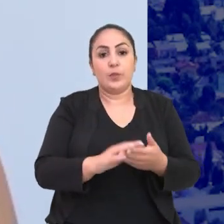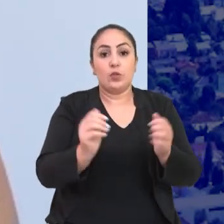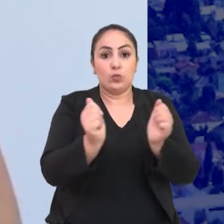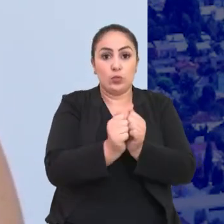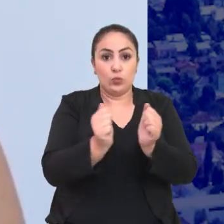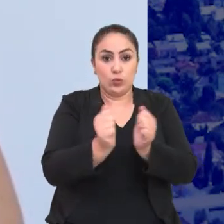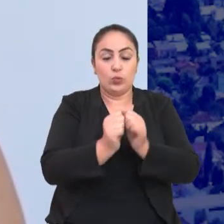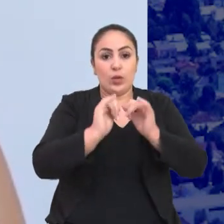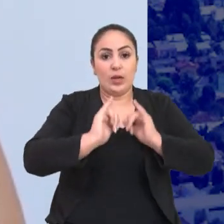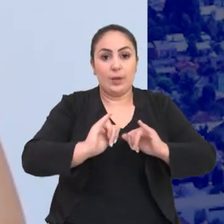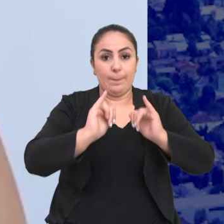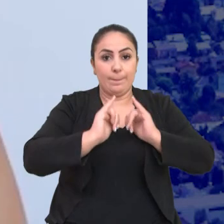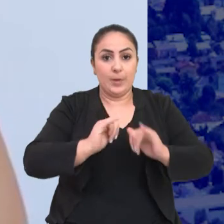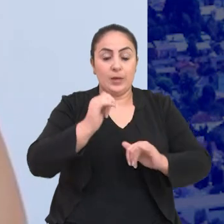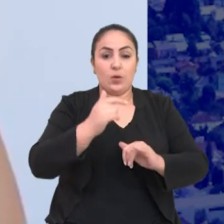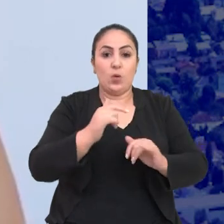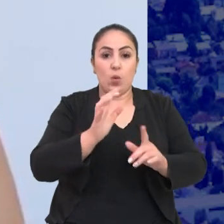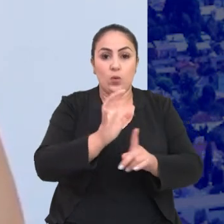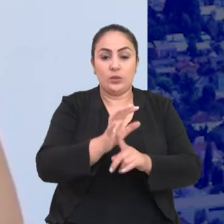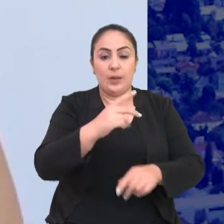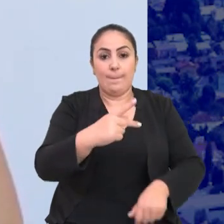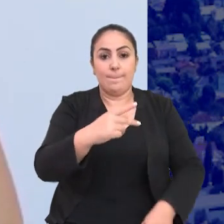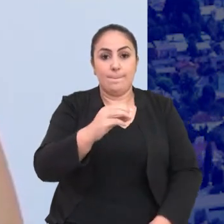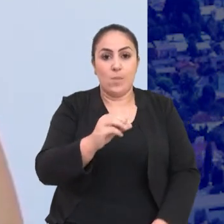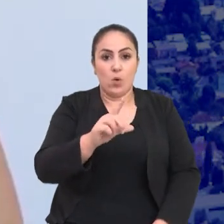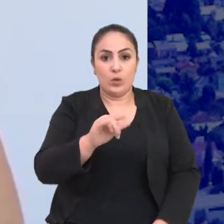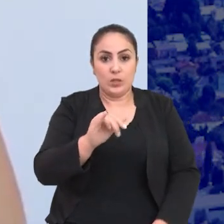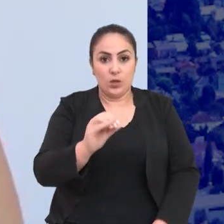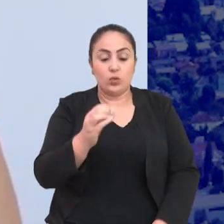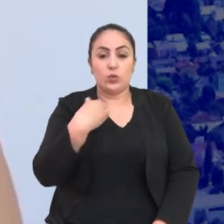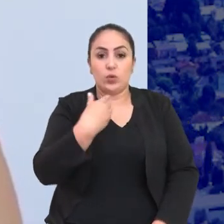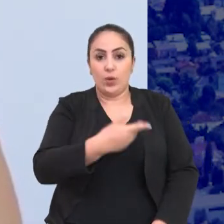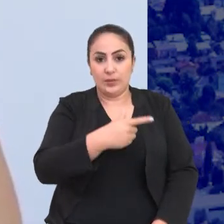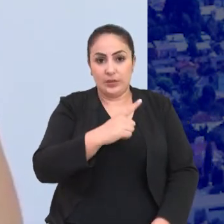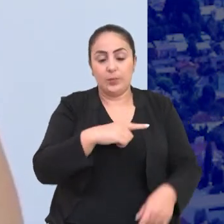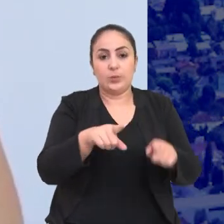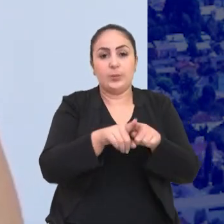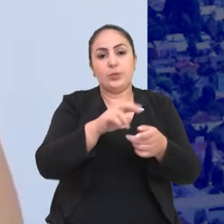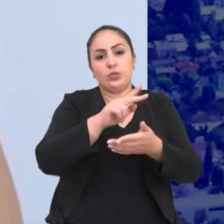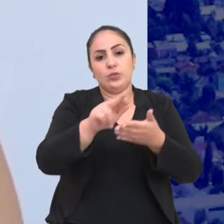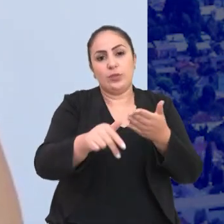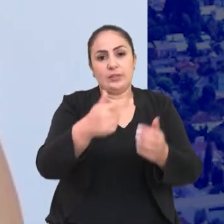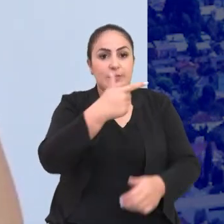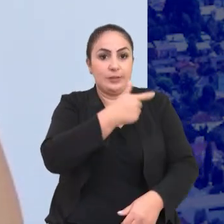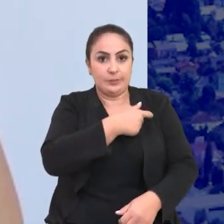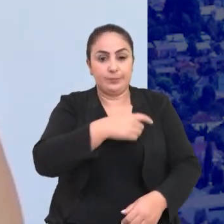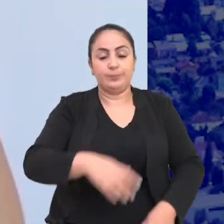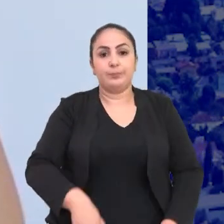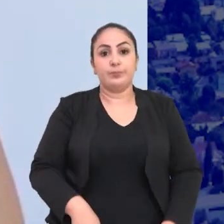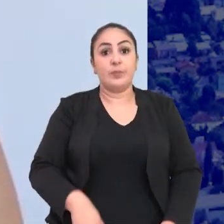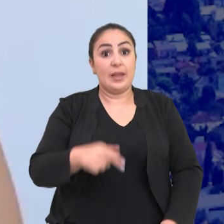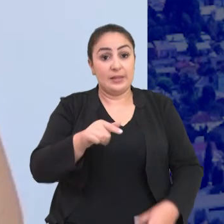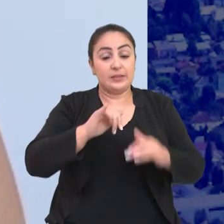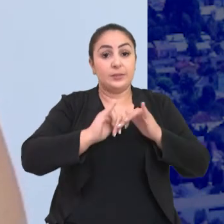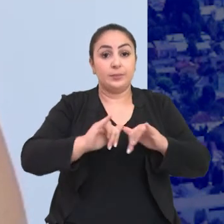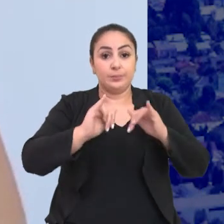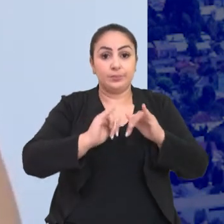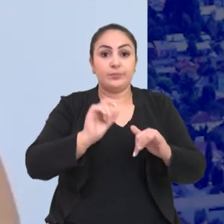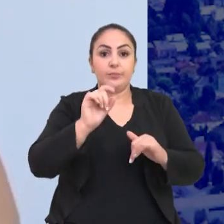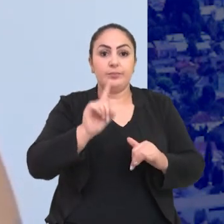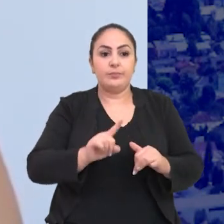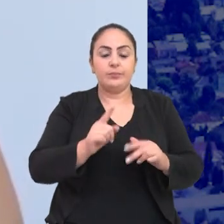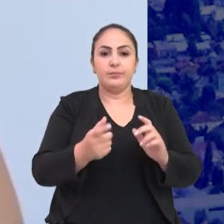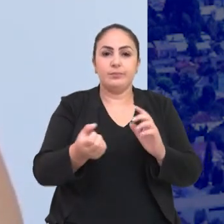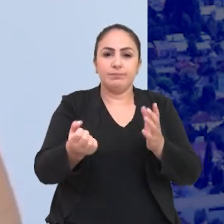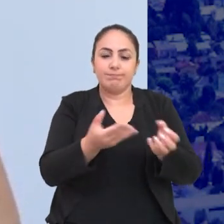levar. Juntamente com a campanha contra a polio, nós temos também a campanha de multivacinação.